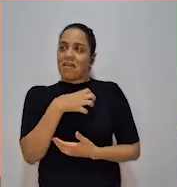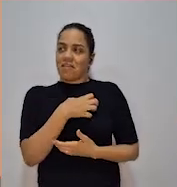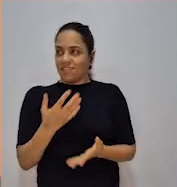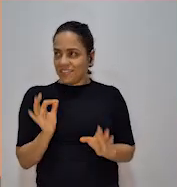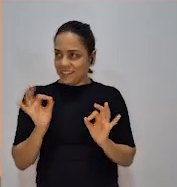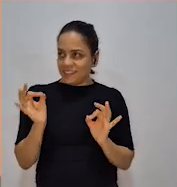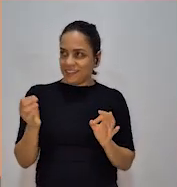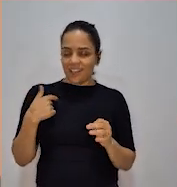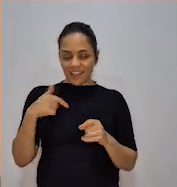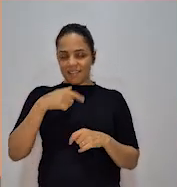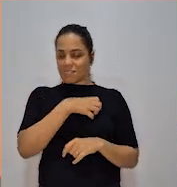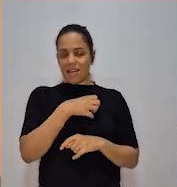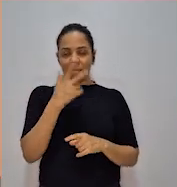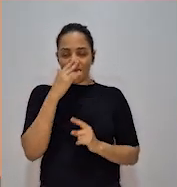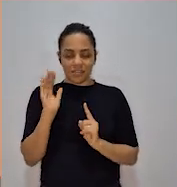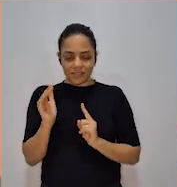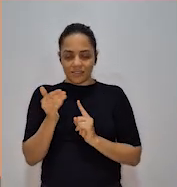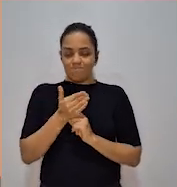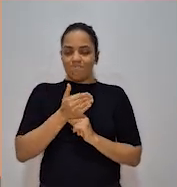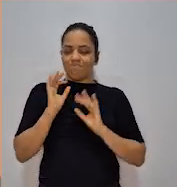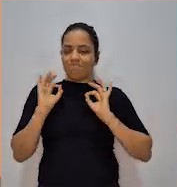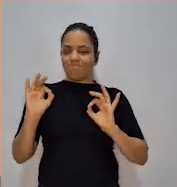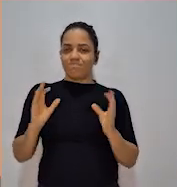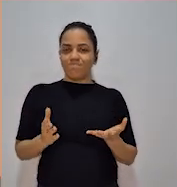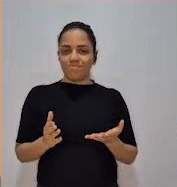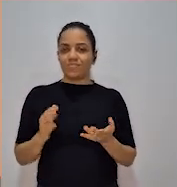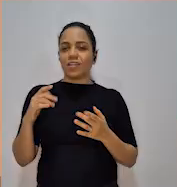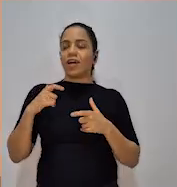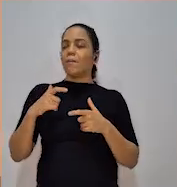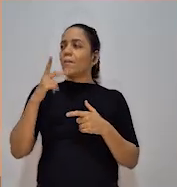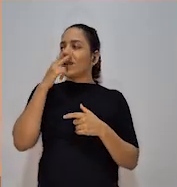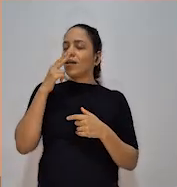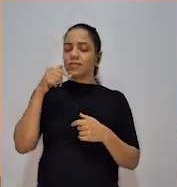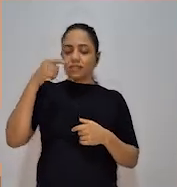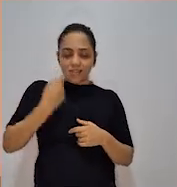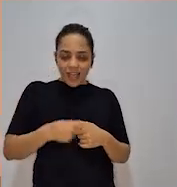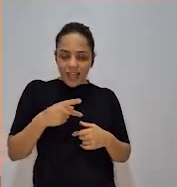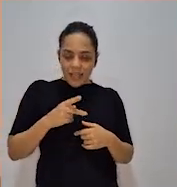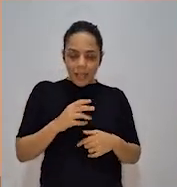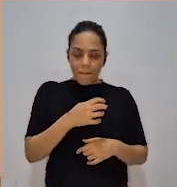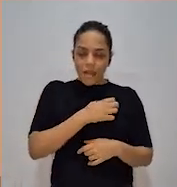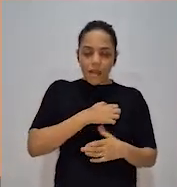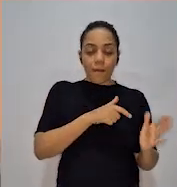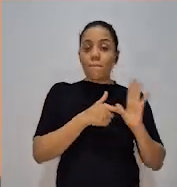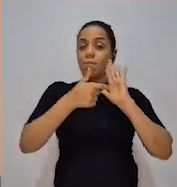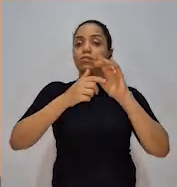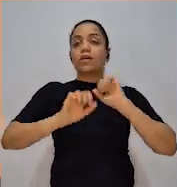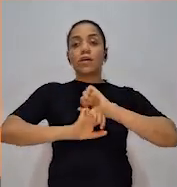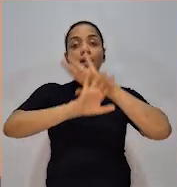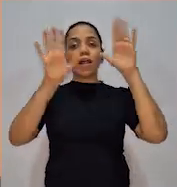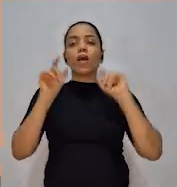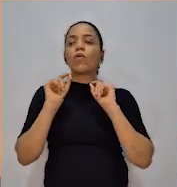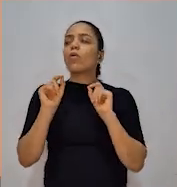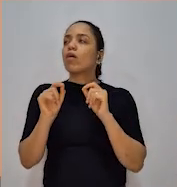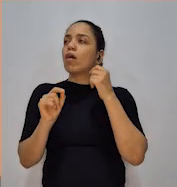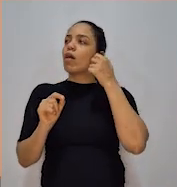acolhedor nos traz, né, esse lugar também muito importante sobre a perspectiva da diversidade e que também é muito